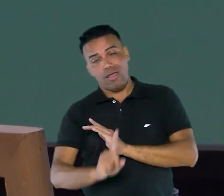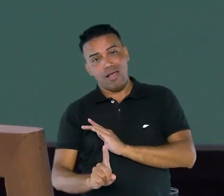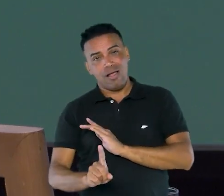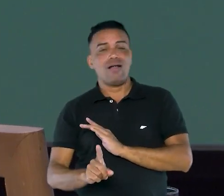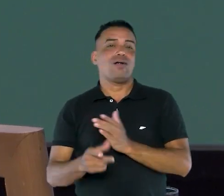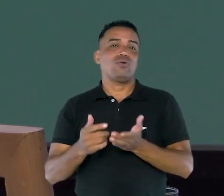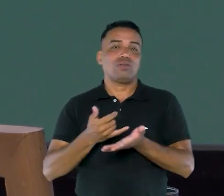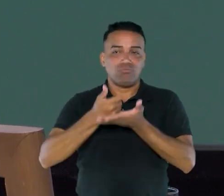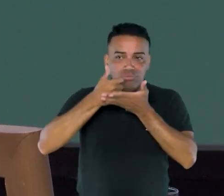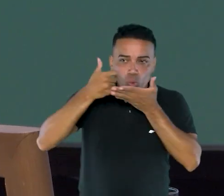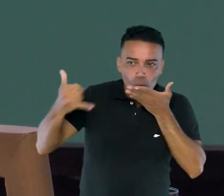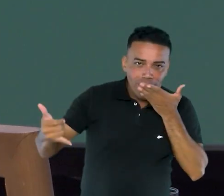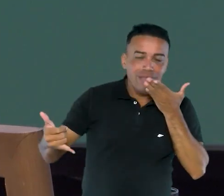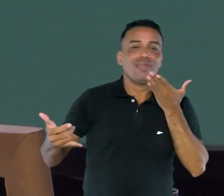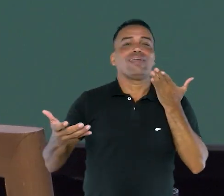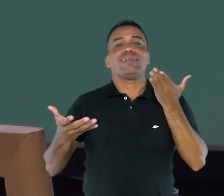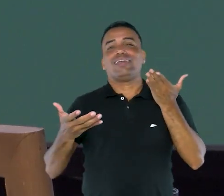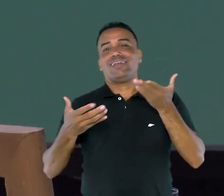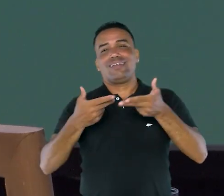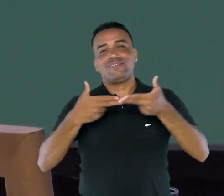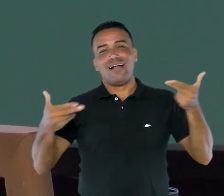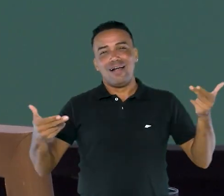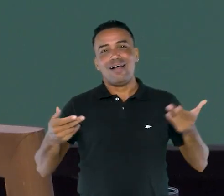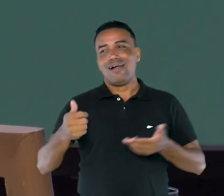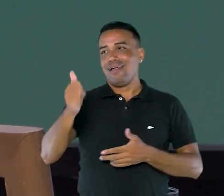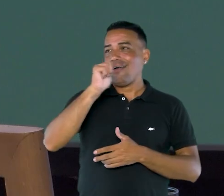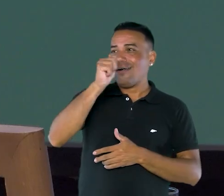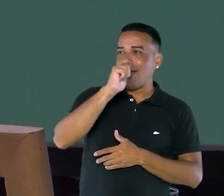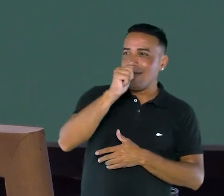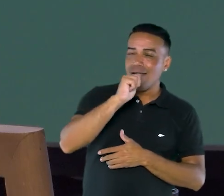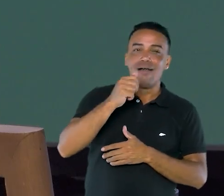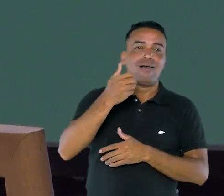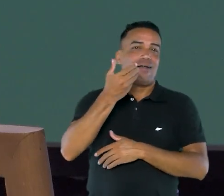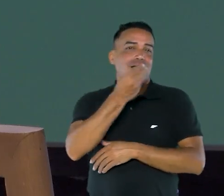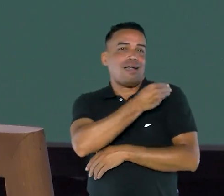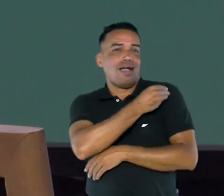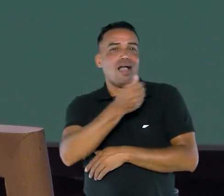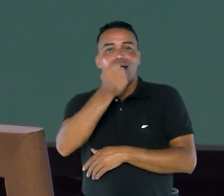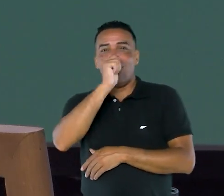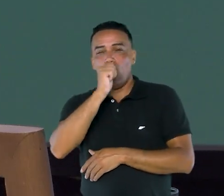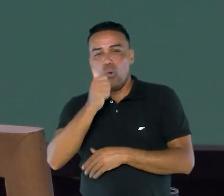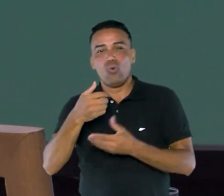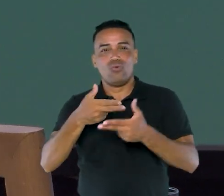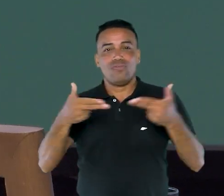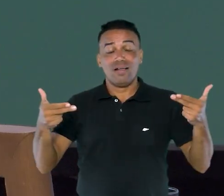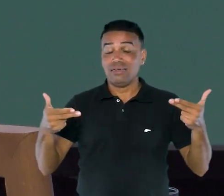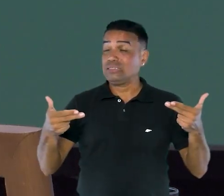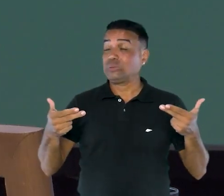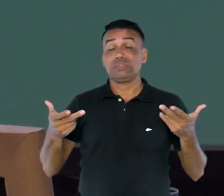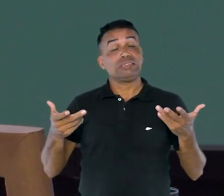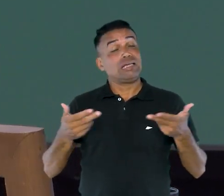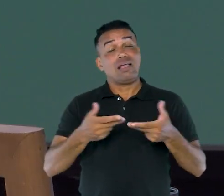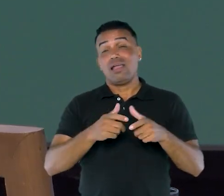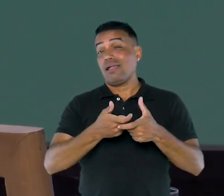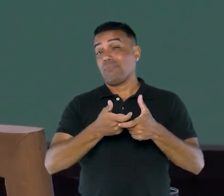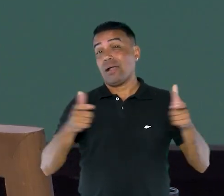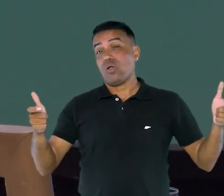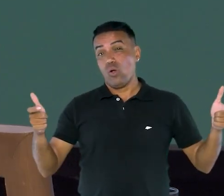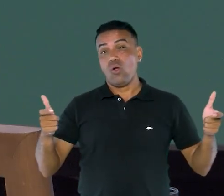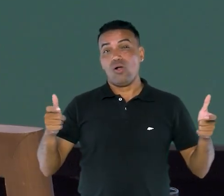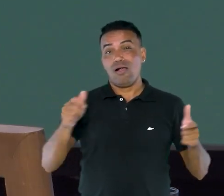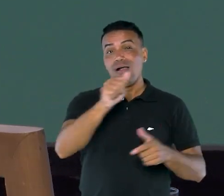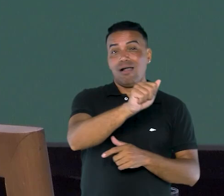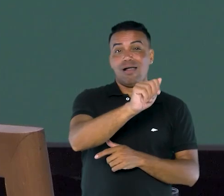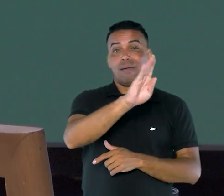cogumelo, cocaína, álcool, tabaco, vape e todos os psicotrópicos, é altíssimo,